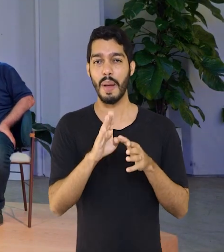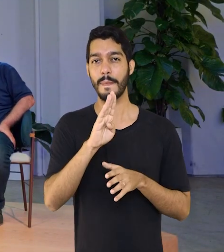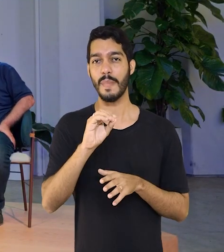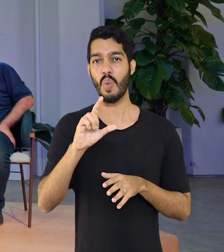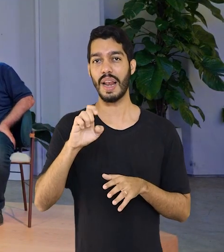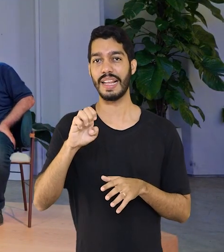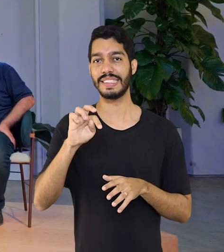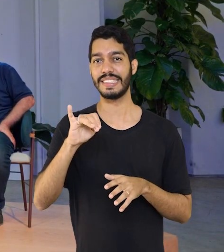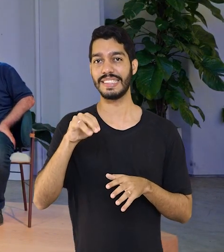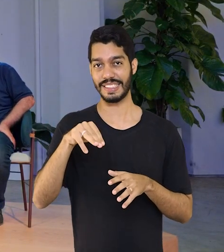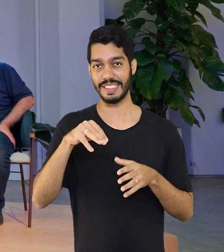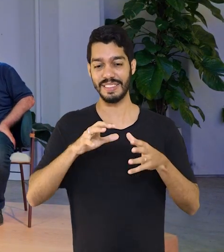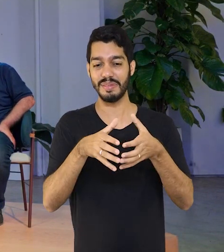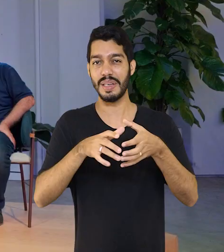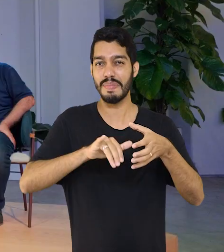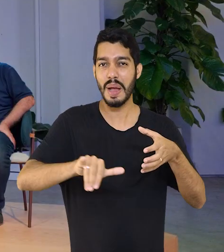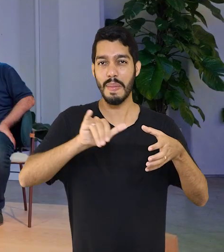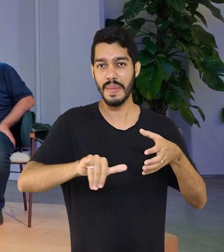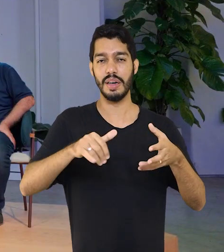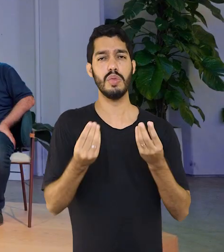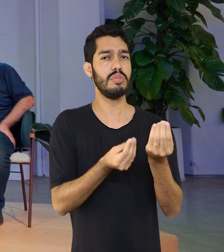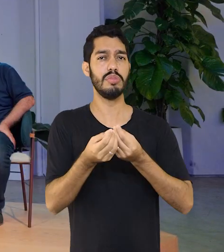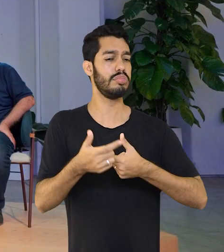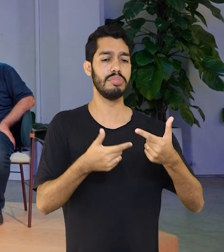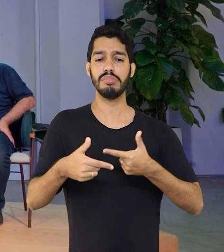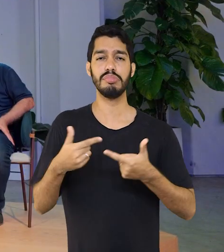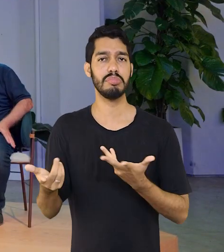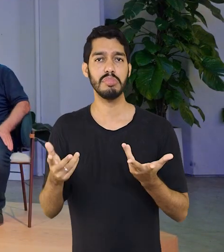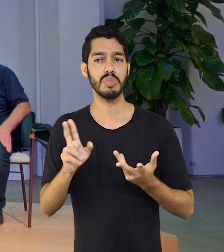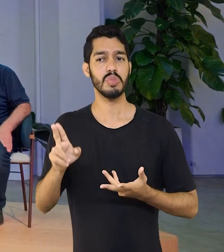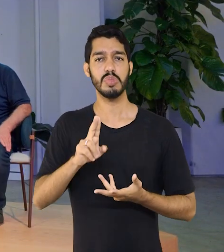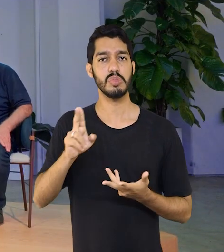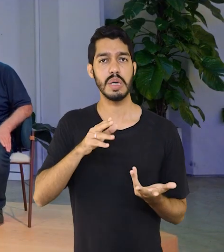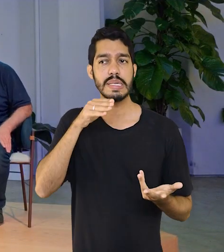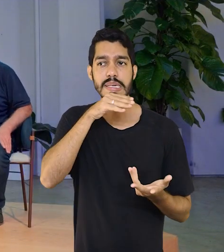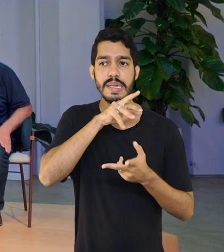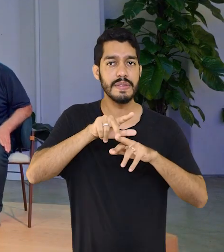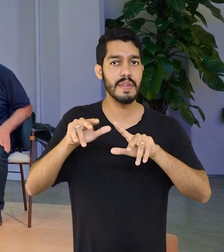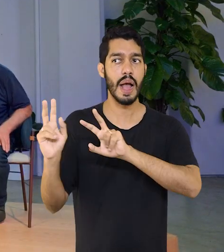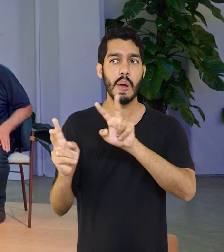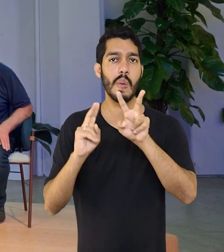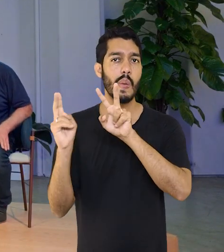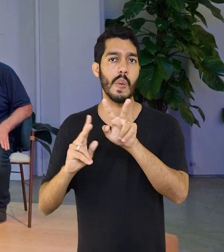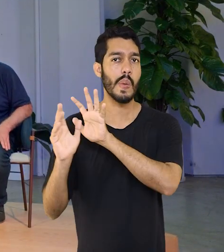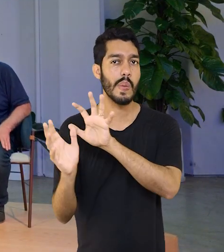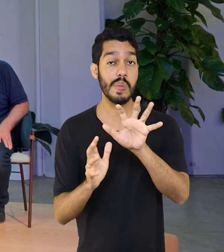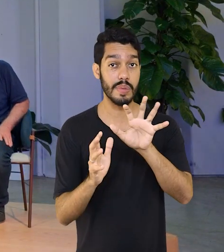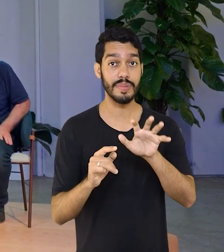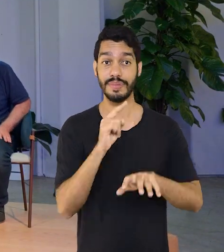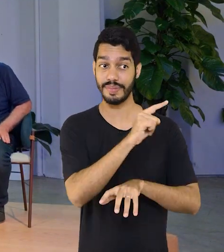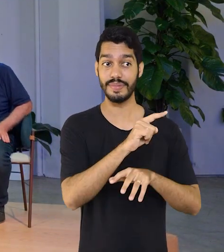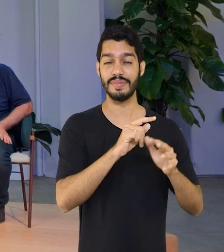né, para como que o médico trabalha na onda de calor. Esse foi até o tema do treinamento lá dos agentes